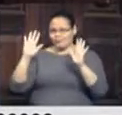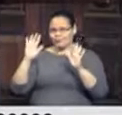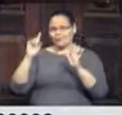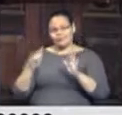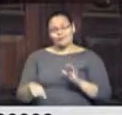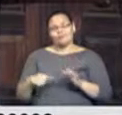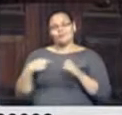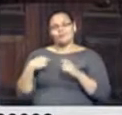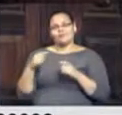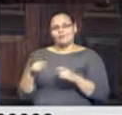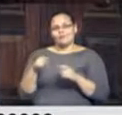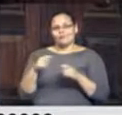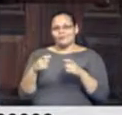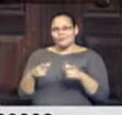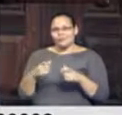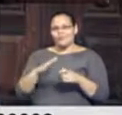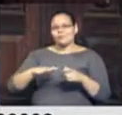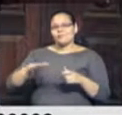comunidade escolar,